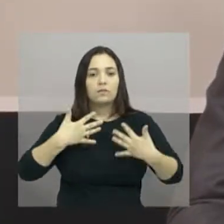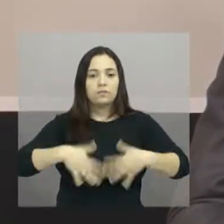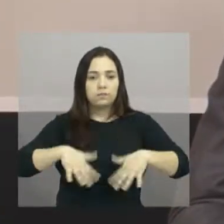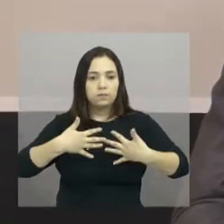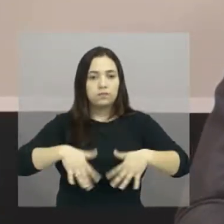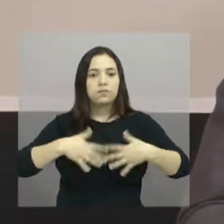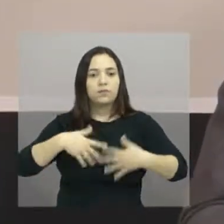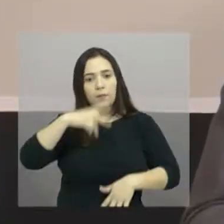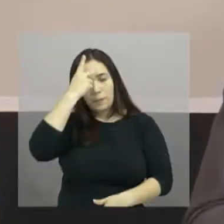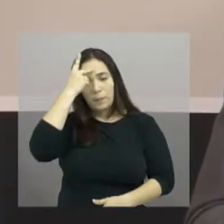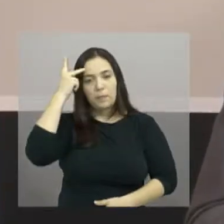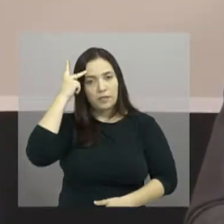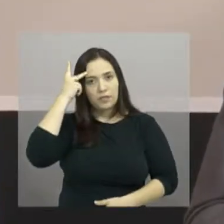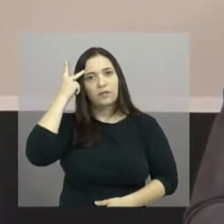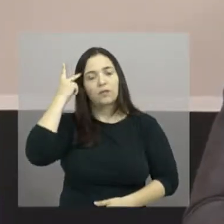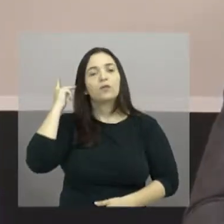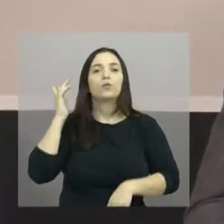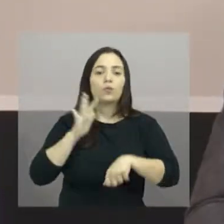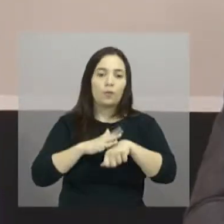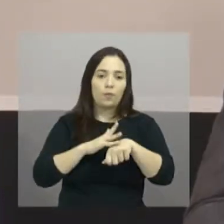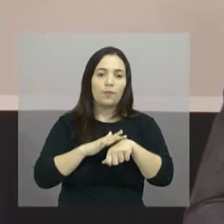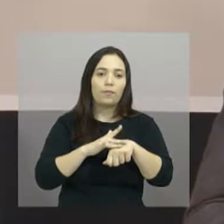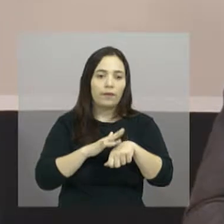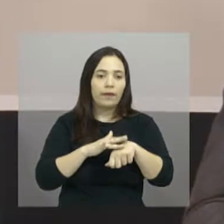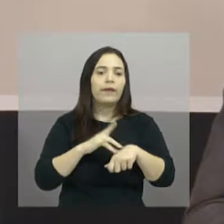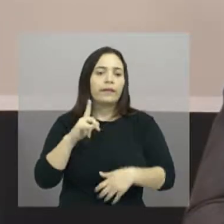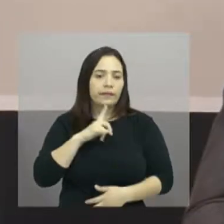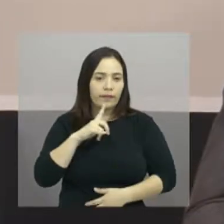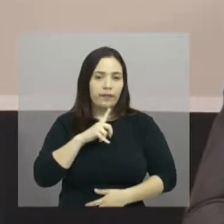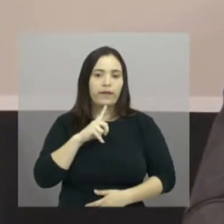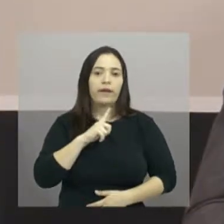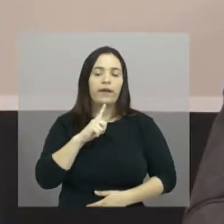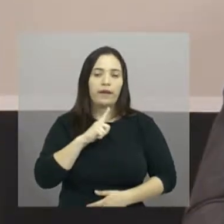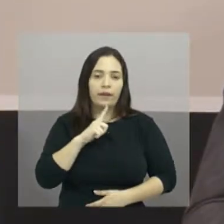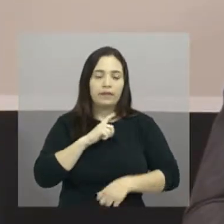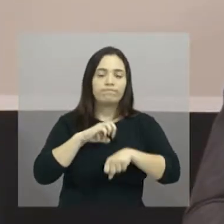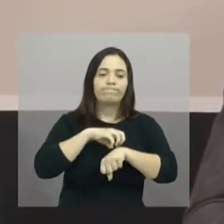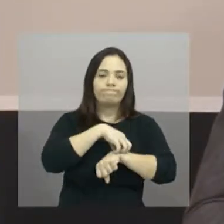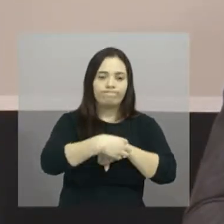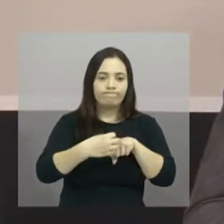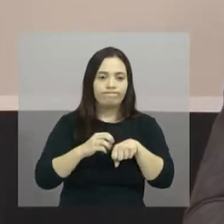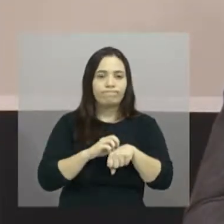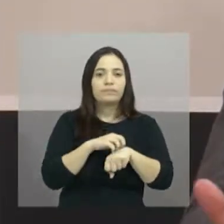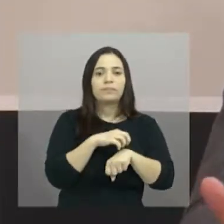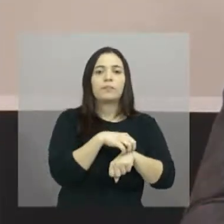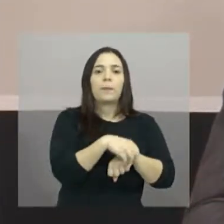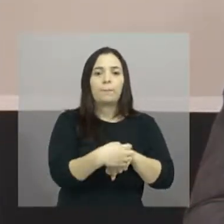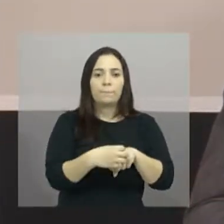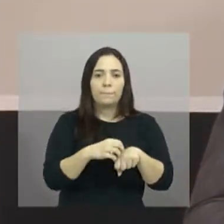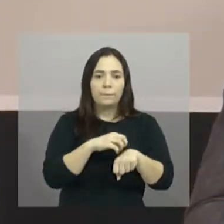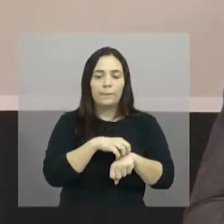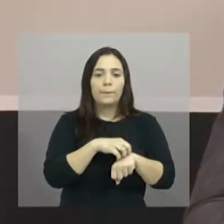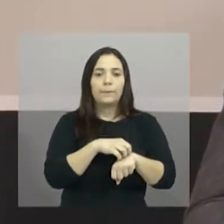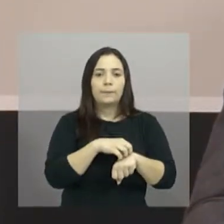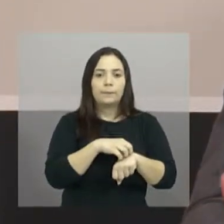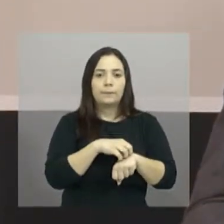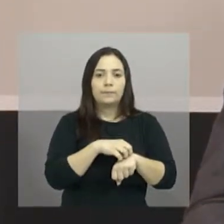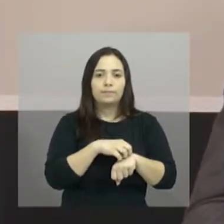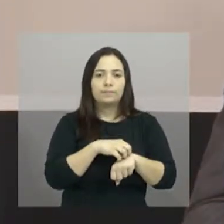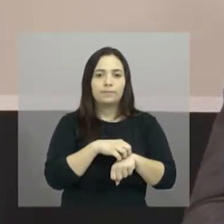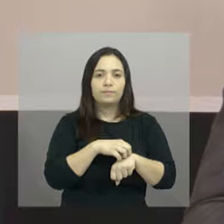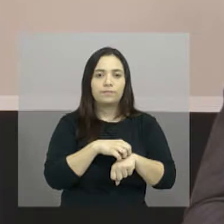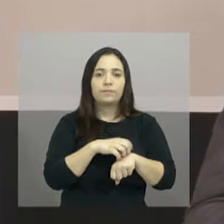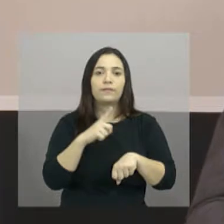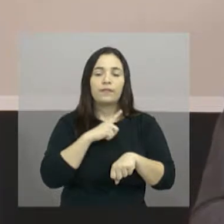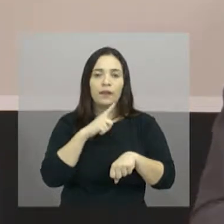número de casos em Fortaleza. Então ainda as consequências da febre chikungunya estão em curso, né? Ainda estão aí no dia a